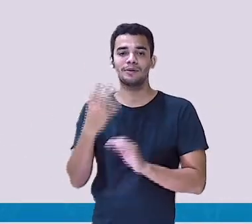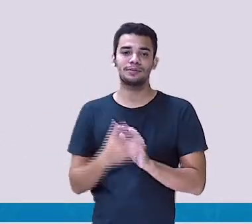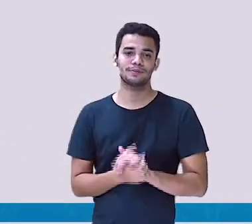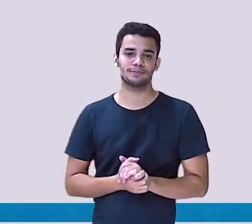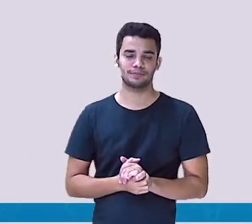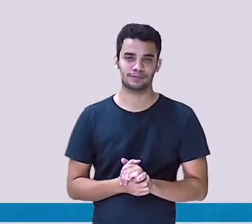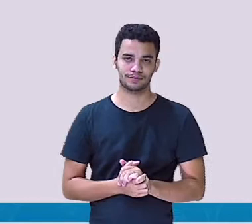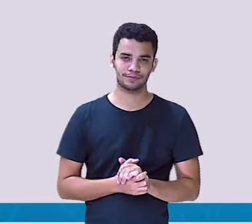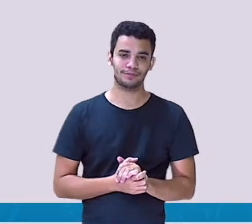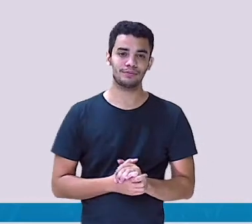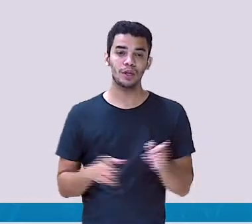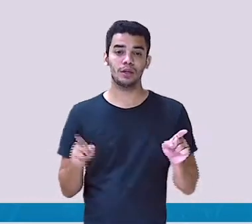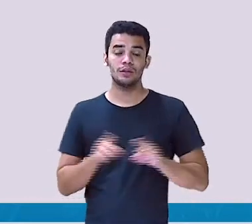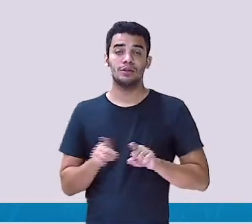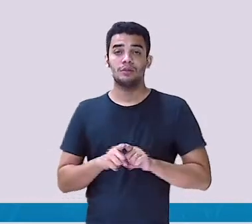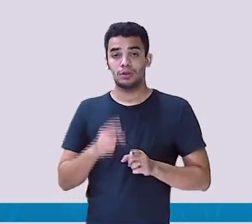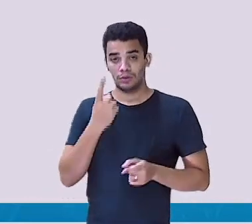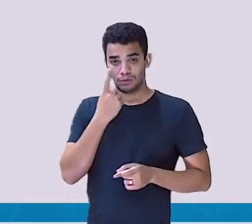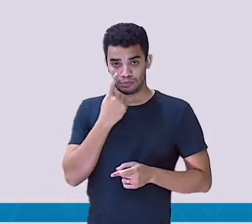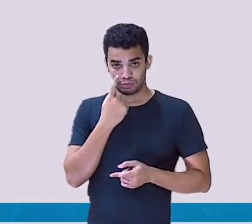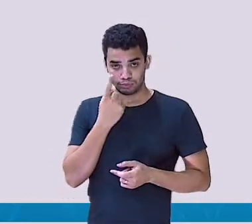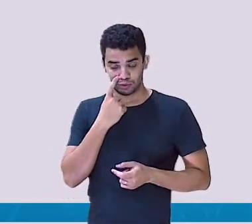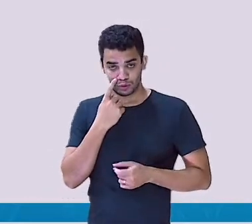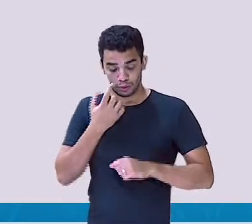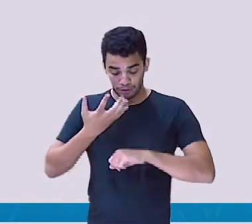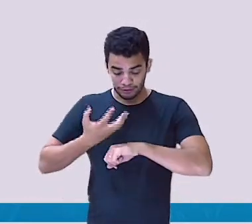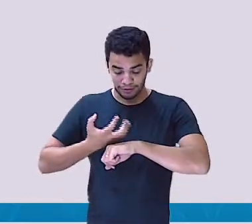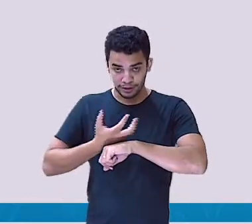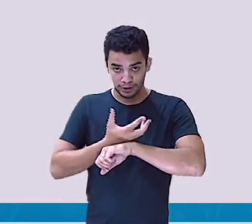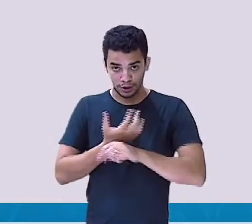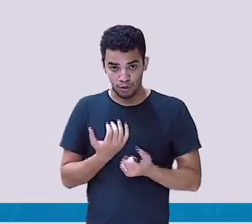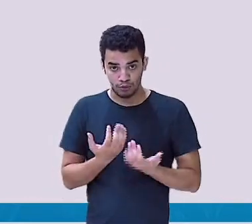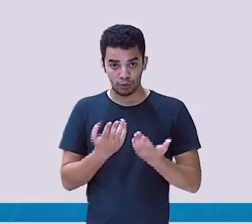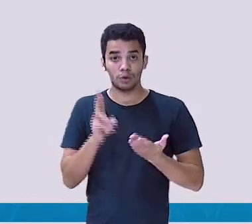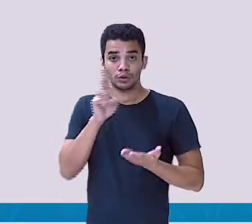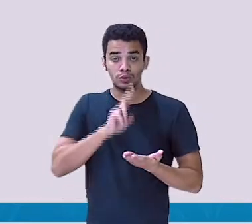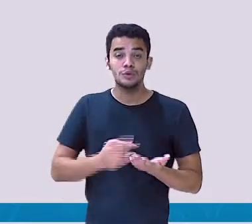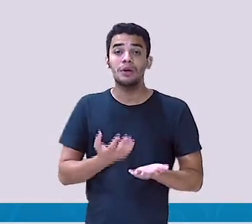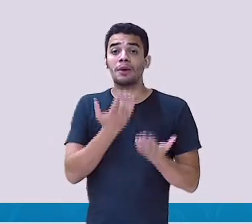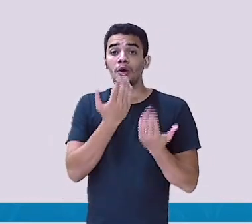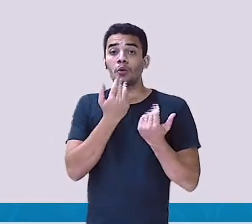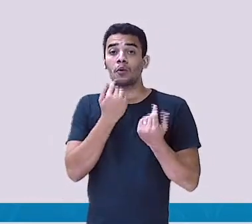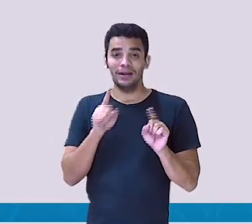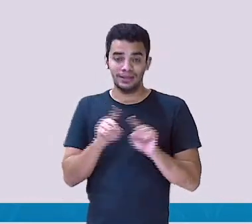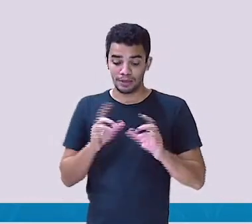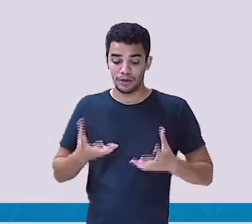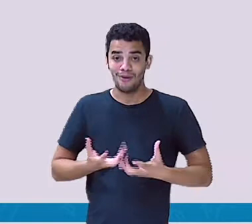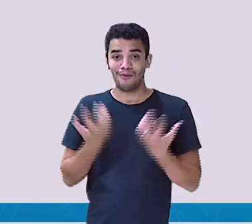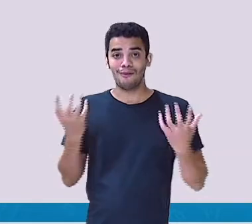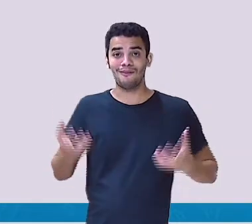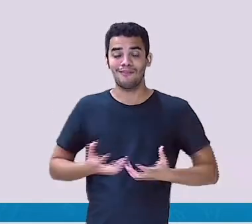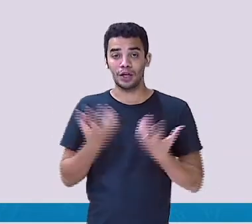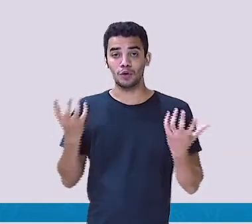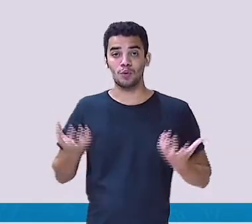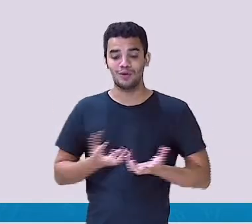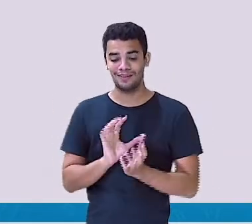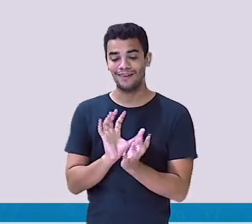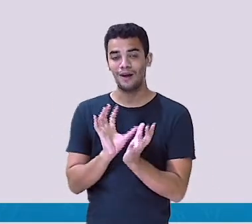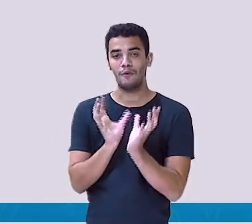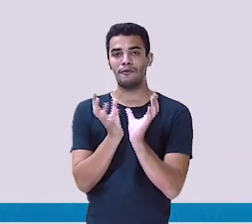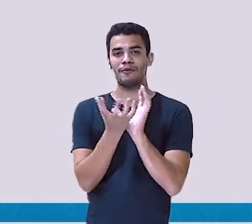olha, o vegetal, a gente se alimenta, as verduras, as frutas servem para a